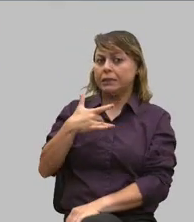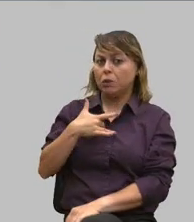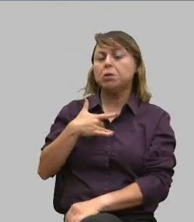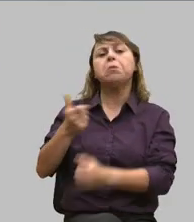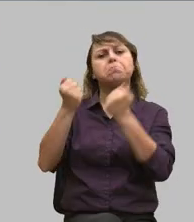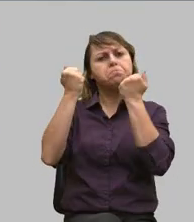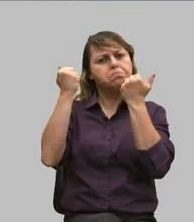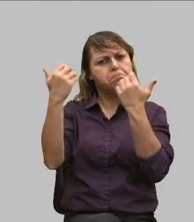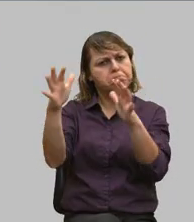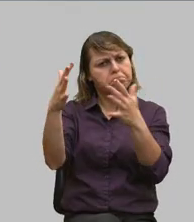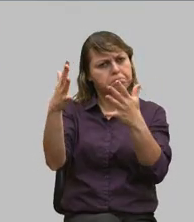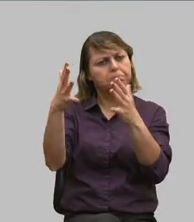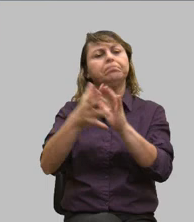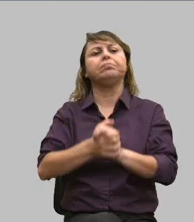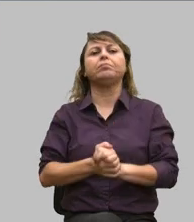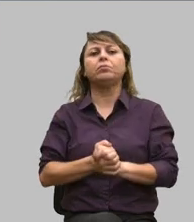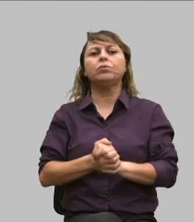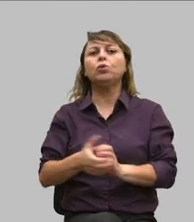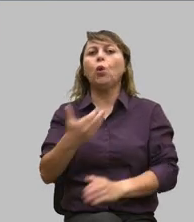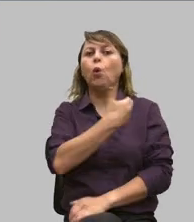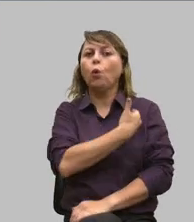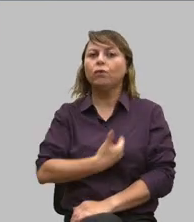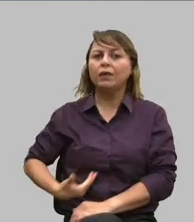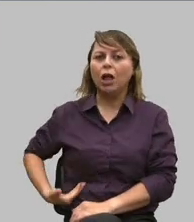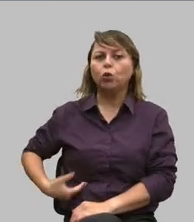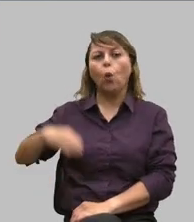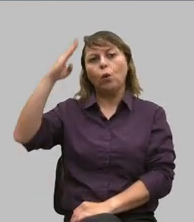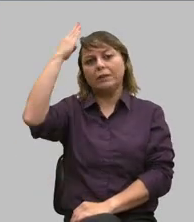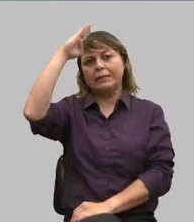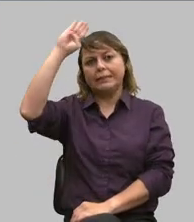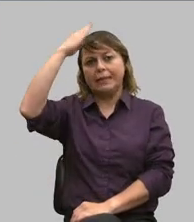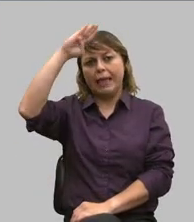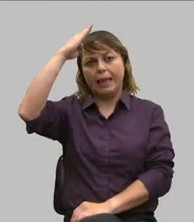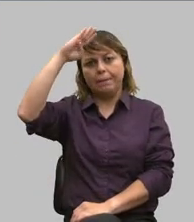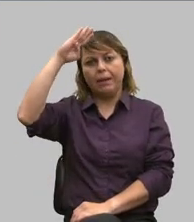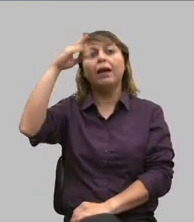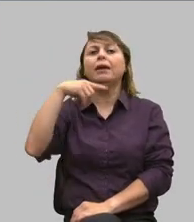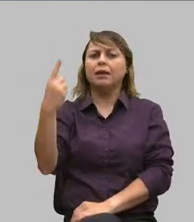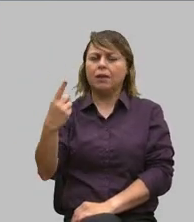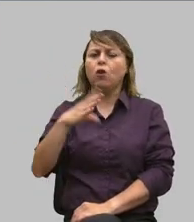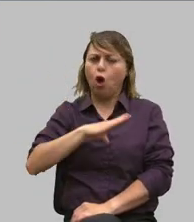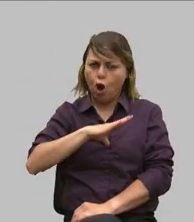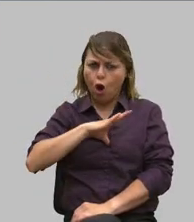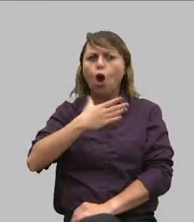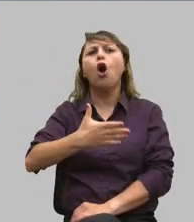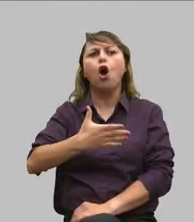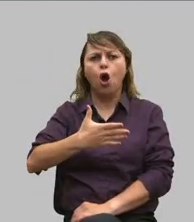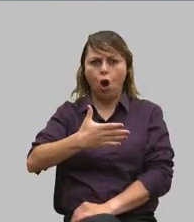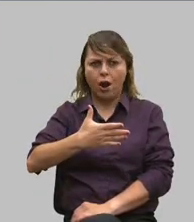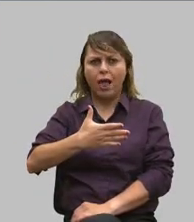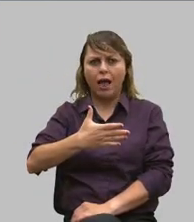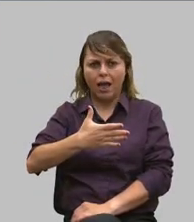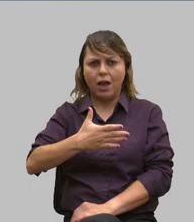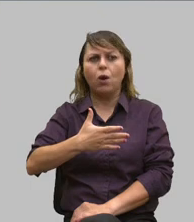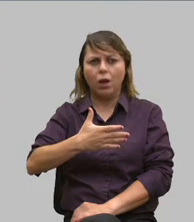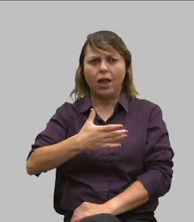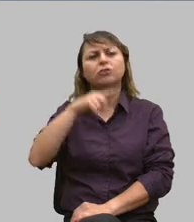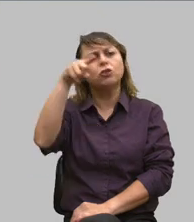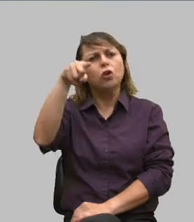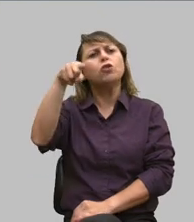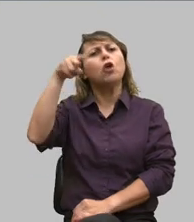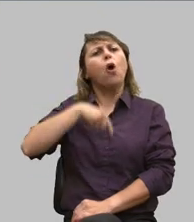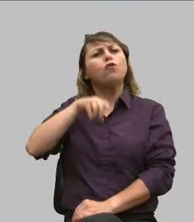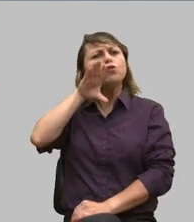parabeniza o governador Zema porque ele teve a coragem de colocar um funcionário